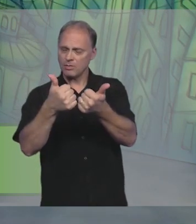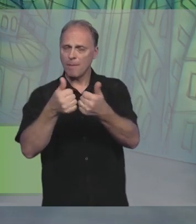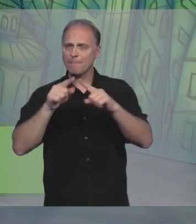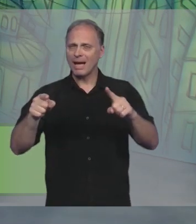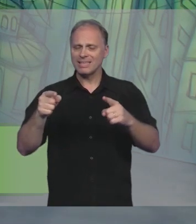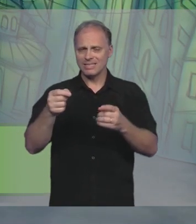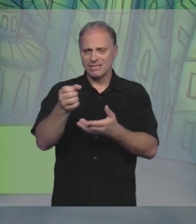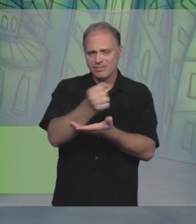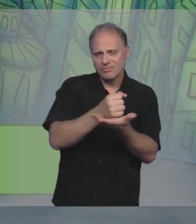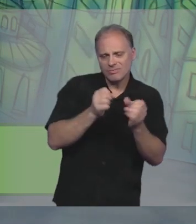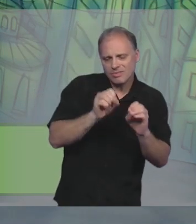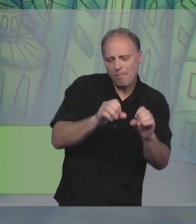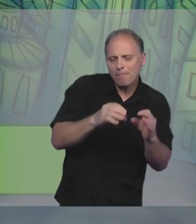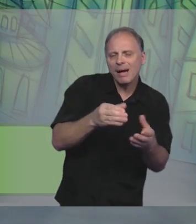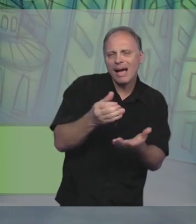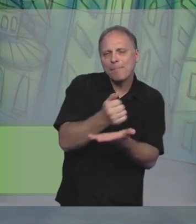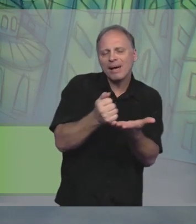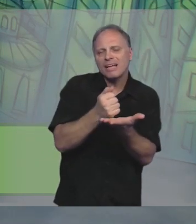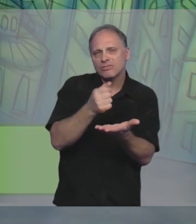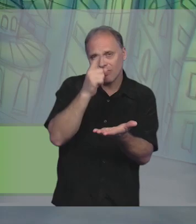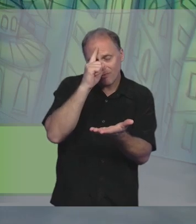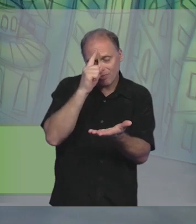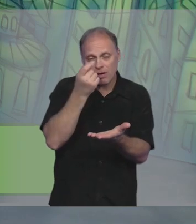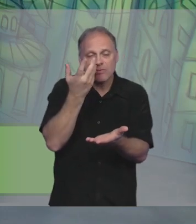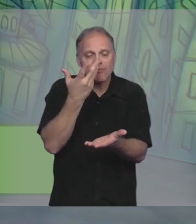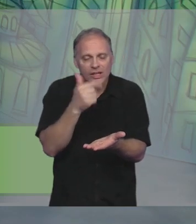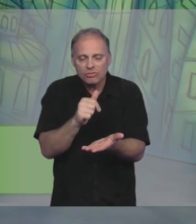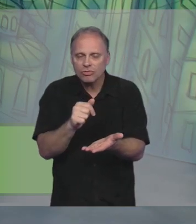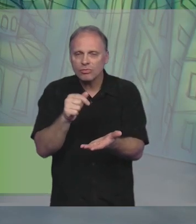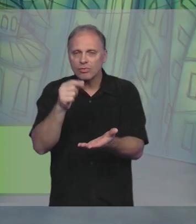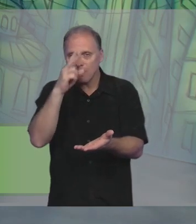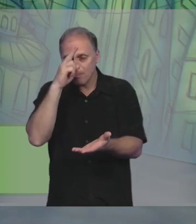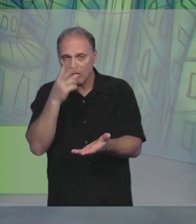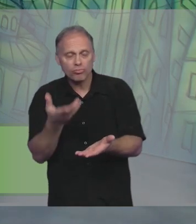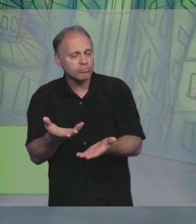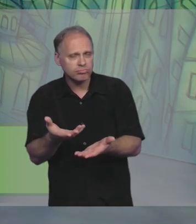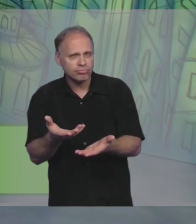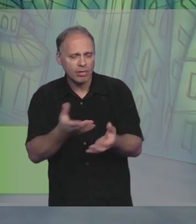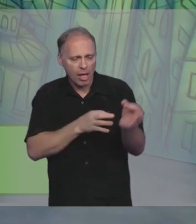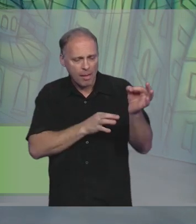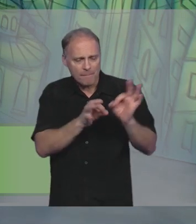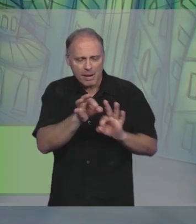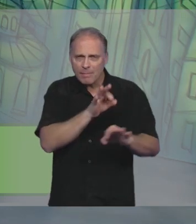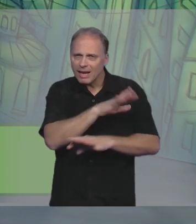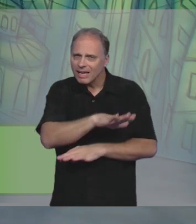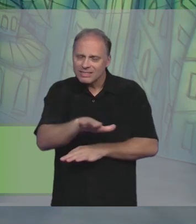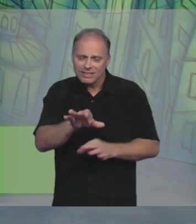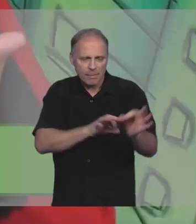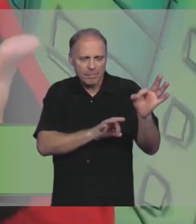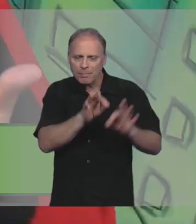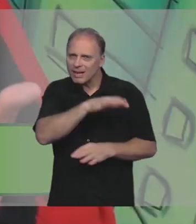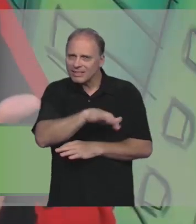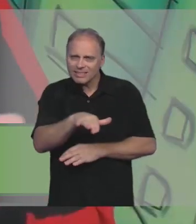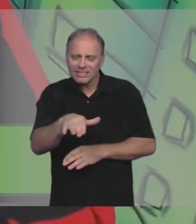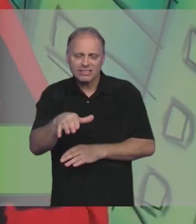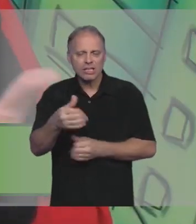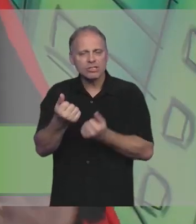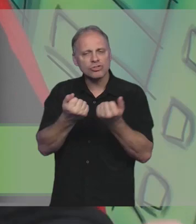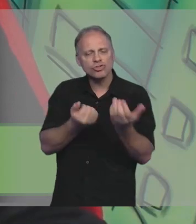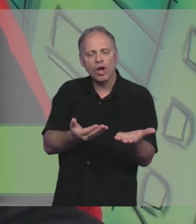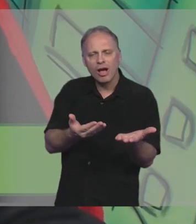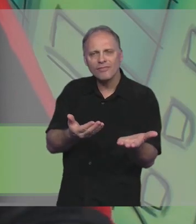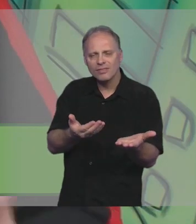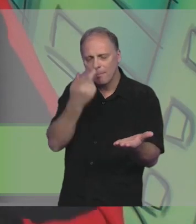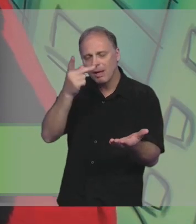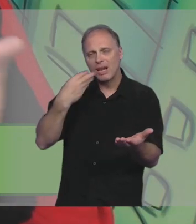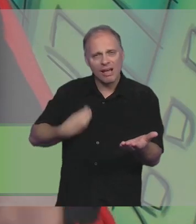educação básica, qual é a função da educação básica? Infantil, fundamental e média. É preparar essas crianças, adolescentes e jovens para a